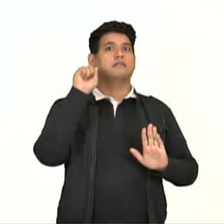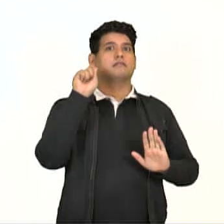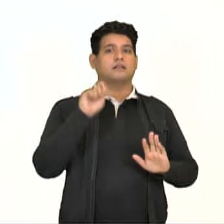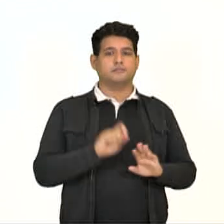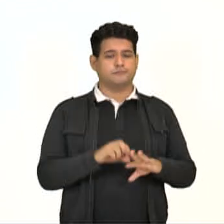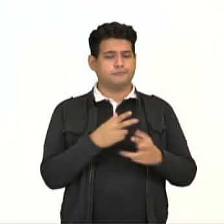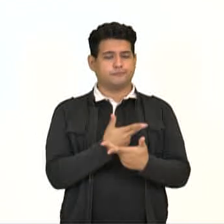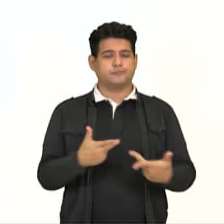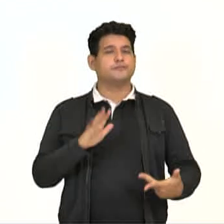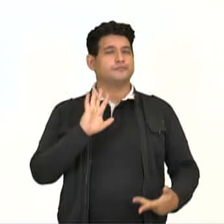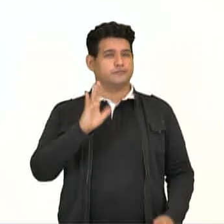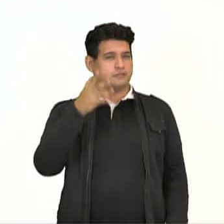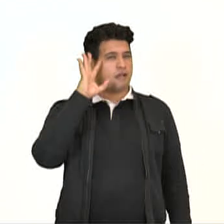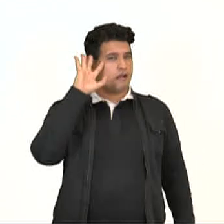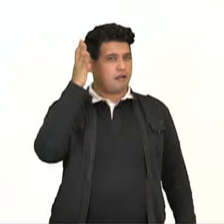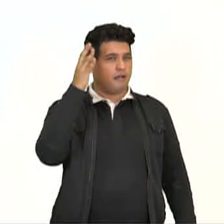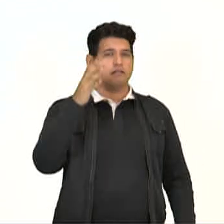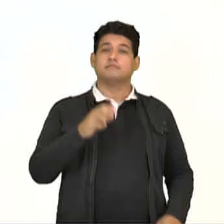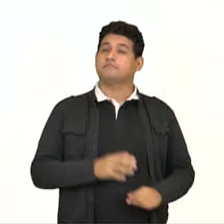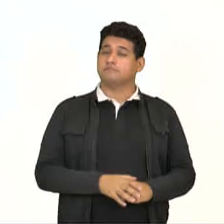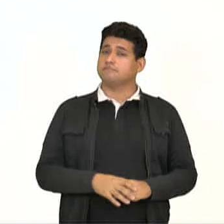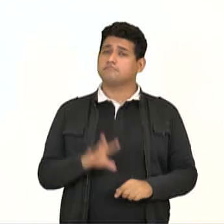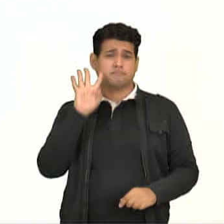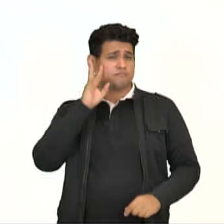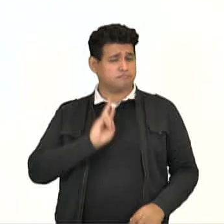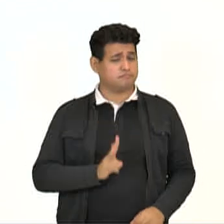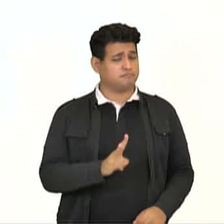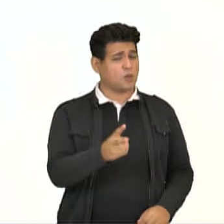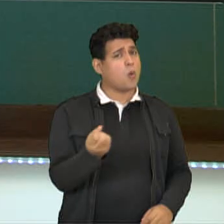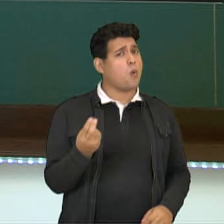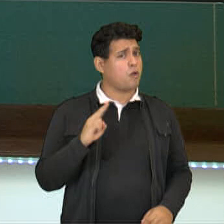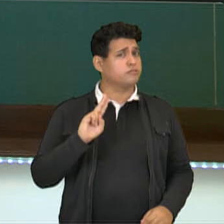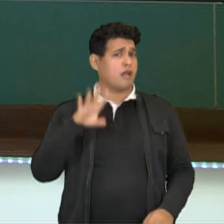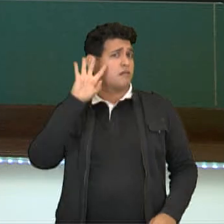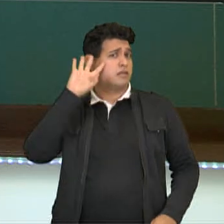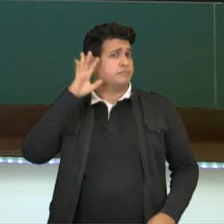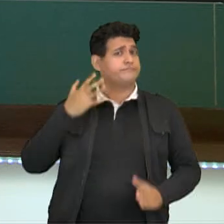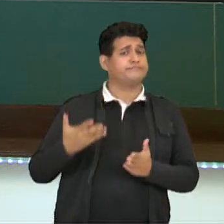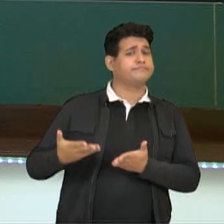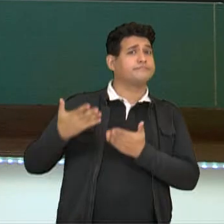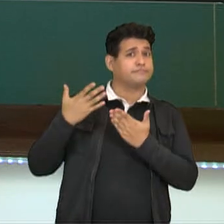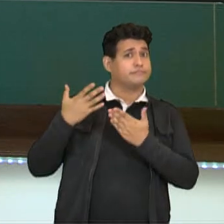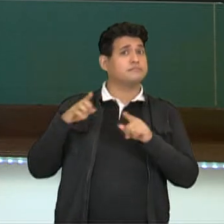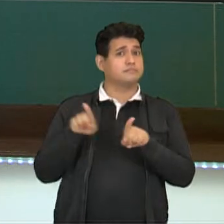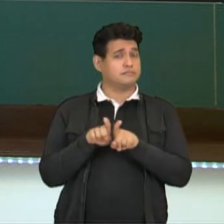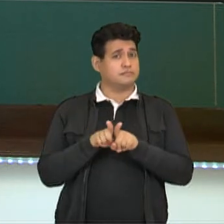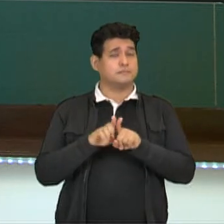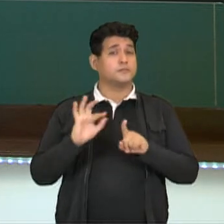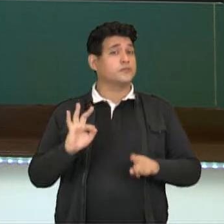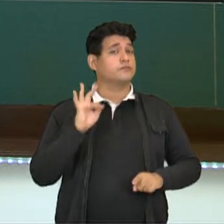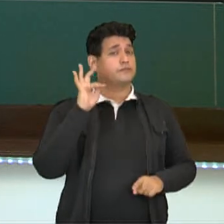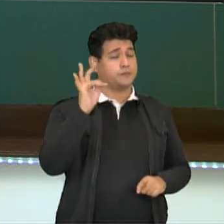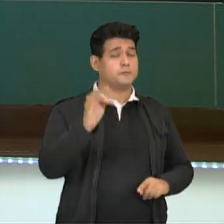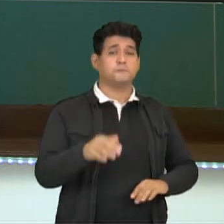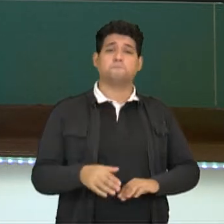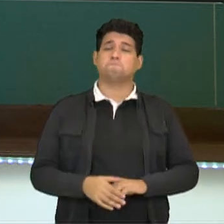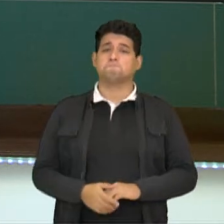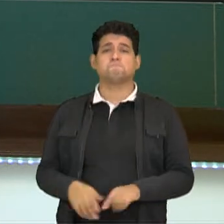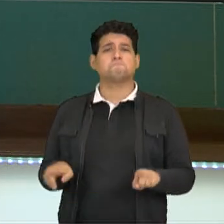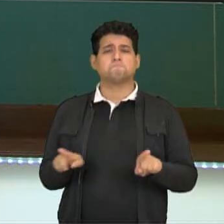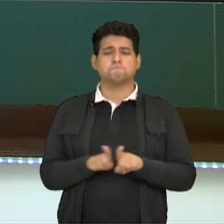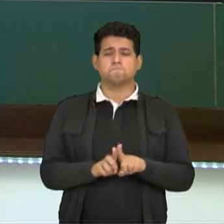algo que aconteceu, que acontece no presente ou que acontecerá no futuro, sobre